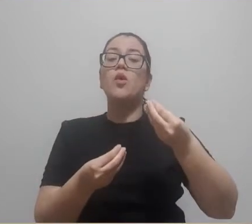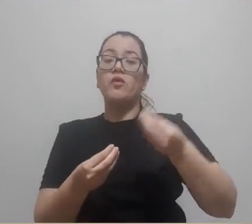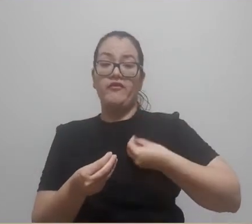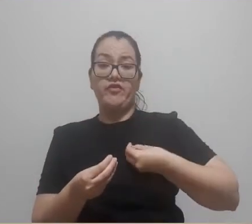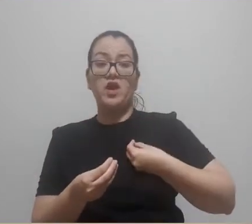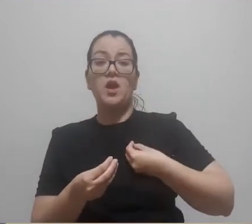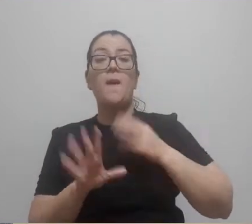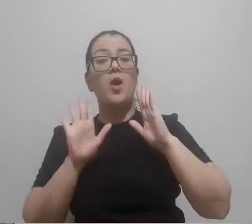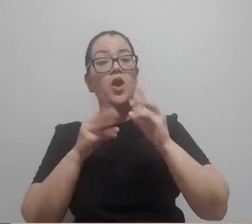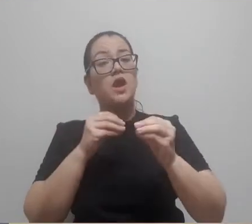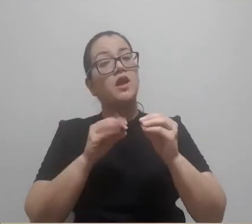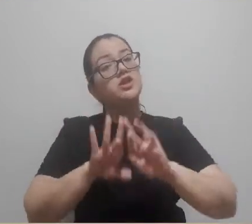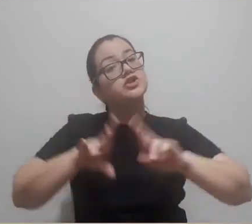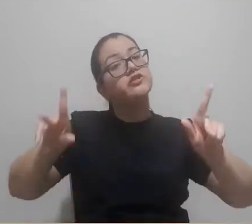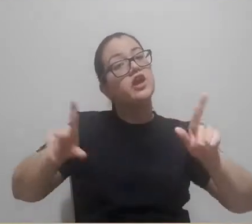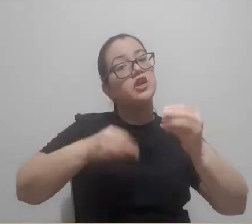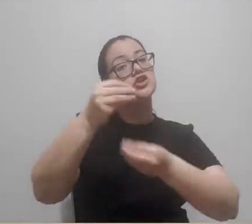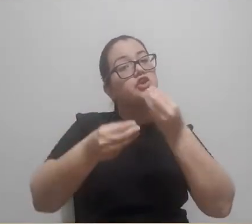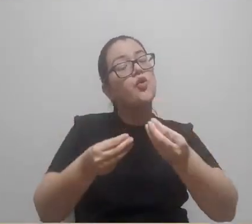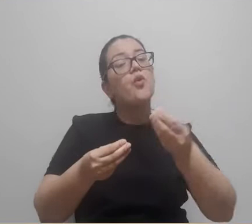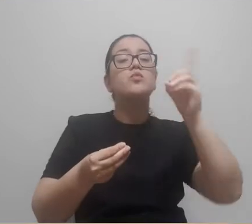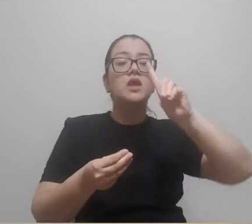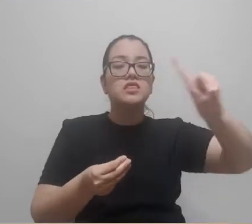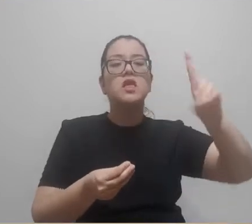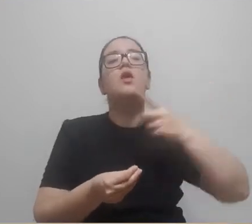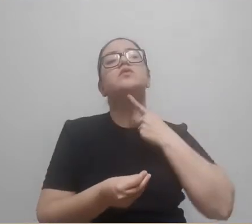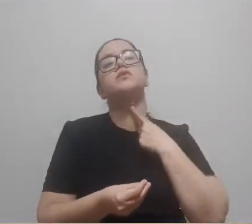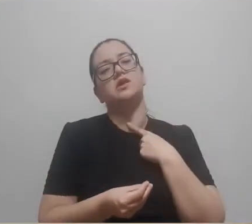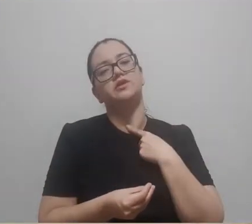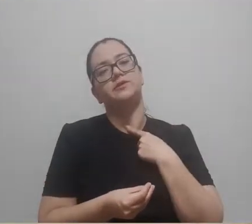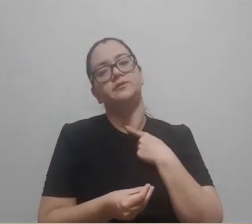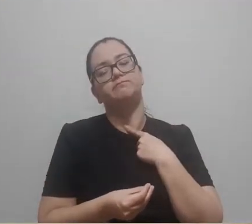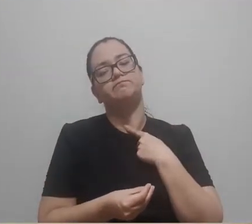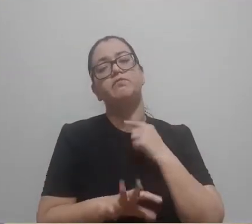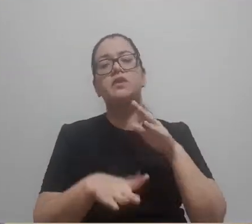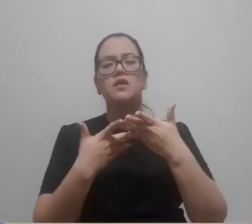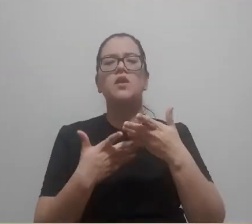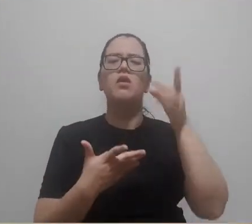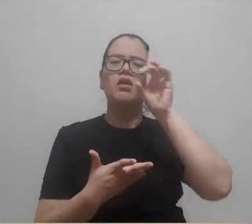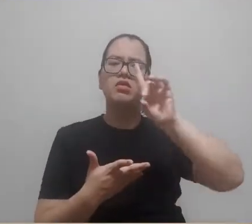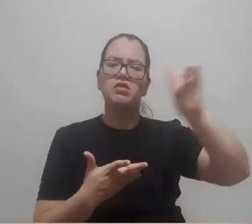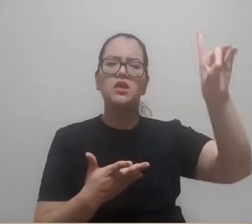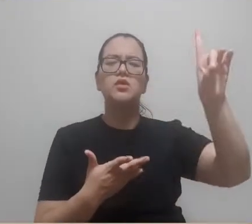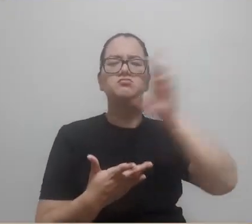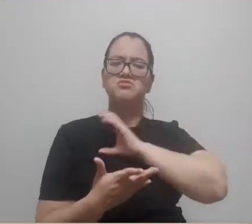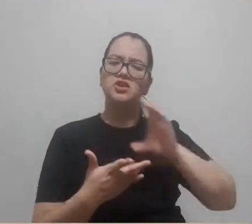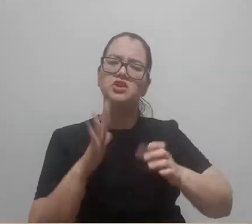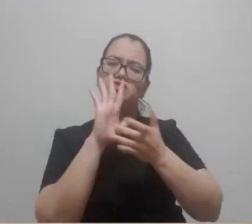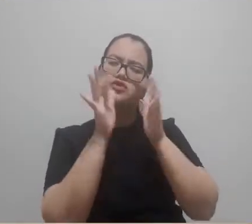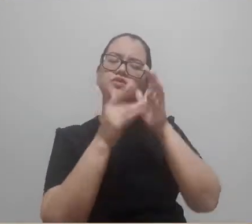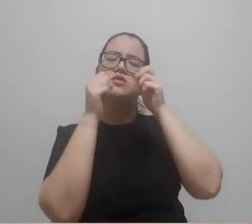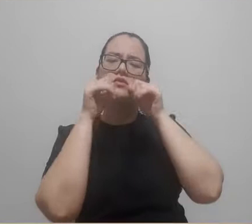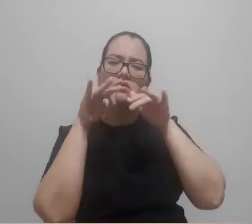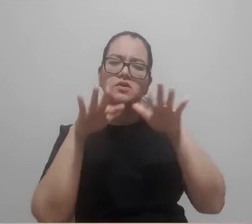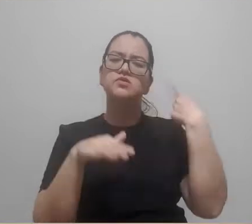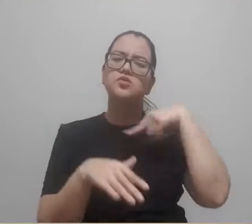o Senhor quer que a gente viva nesse contexto. Que Deus em Cristo Jesus nos